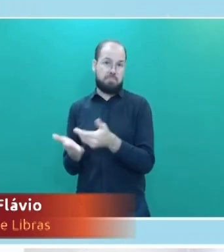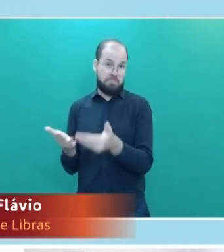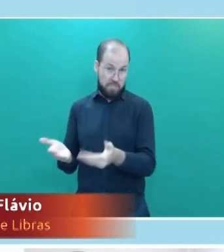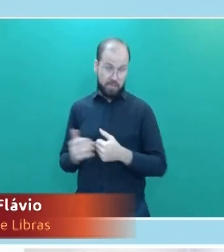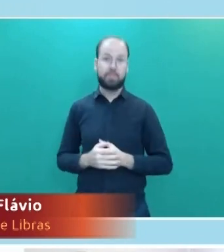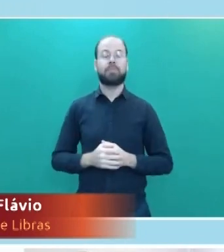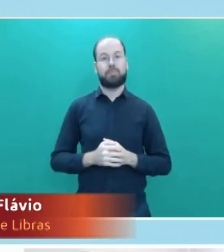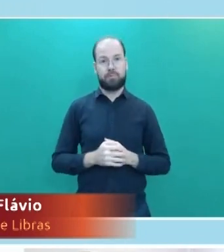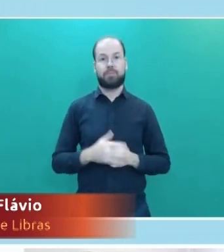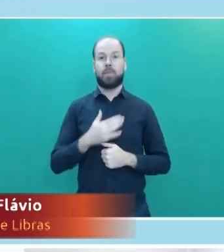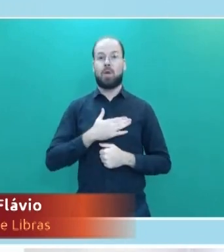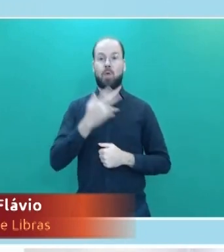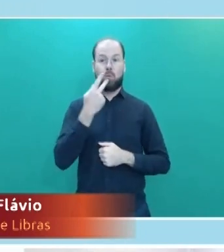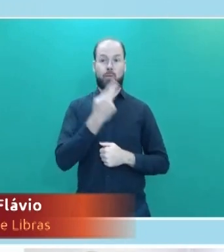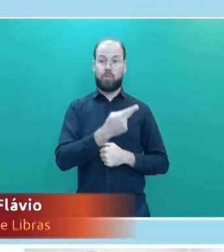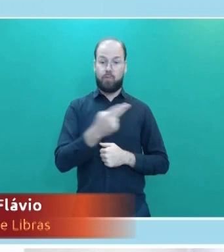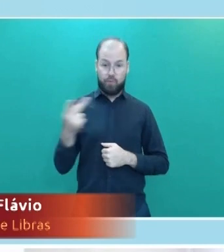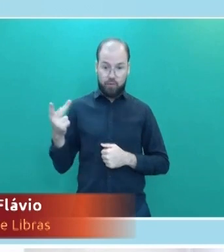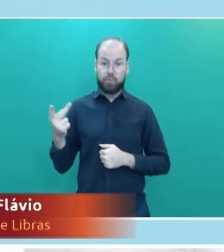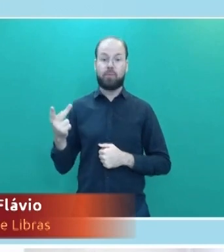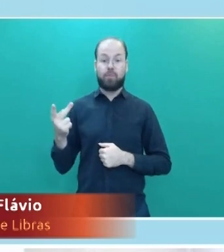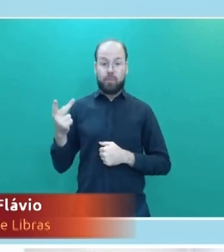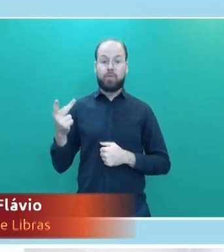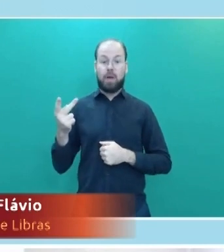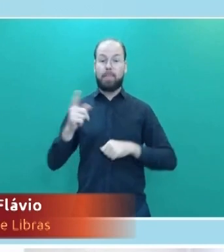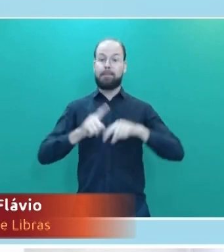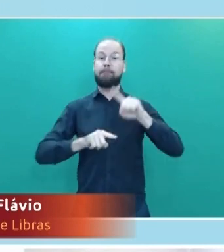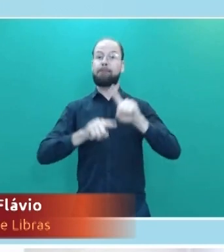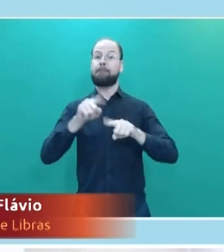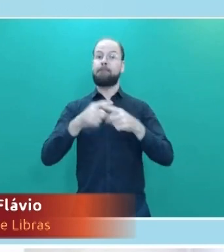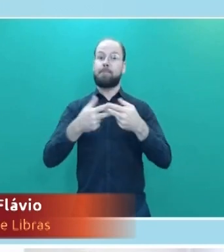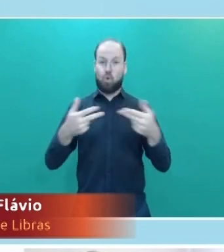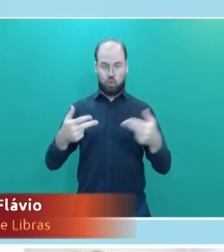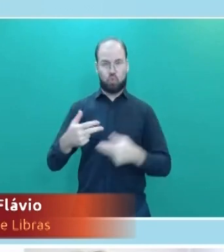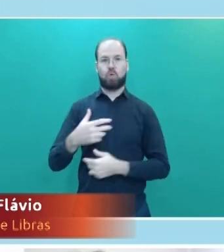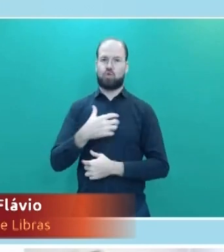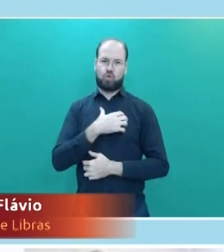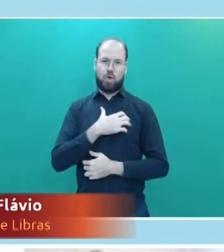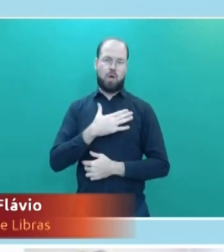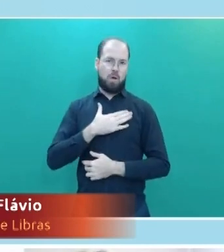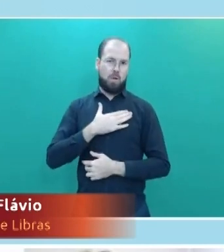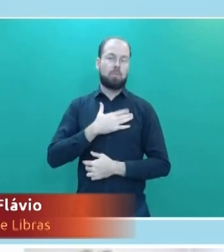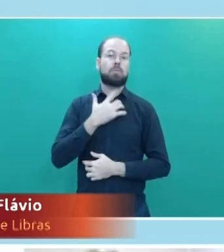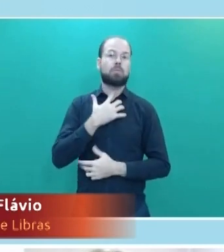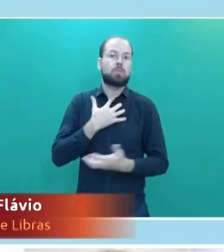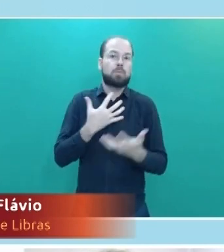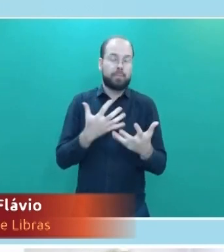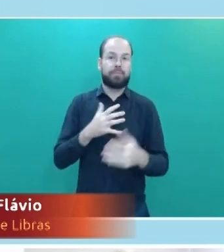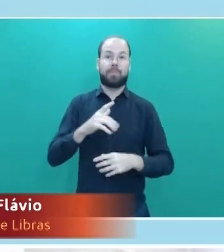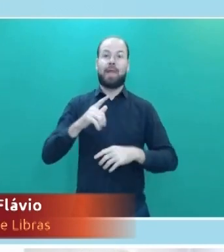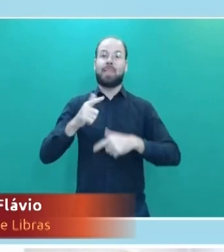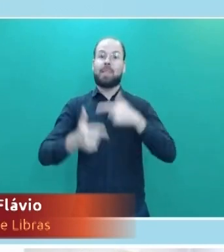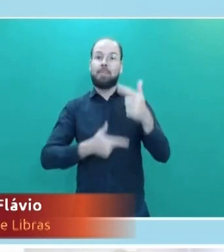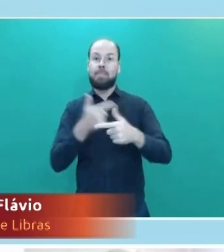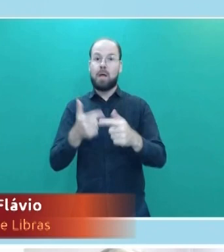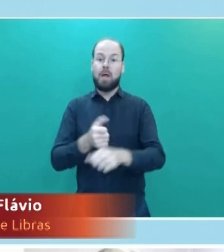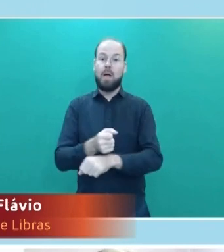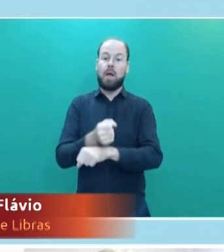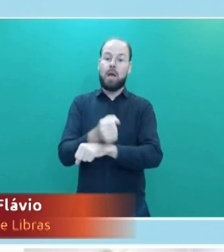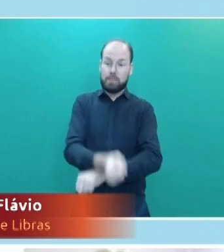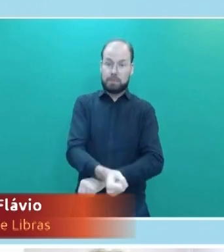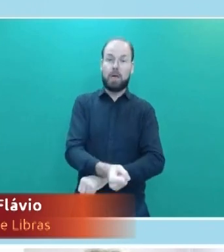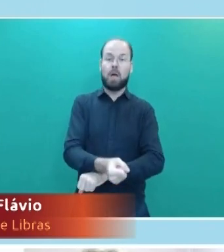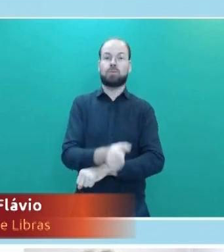de forma proposital, porque no trabalho escravo, a pessoa não é vista como humana,